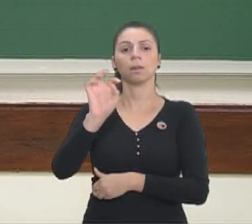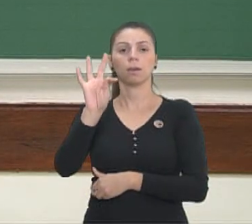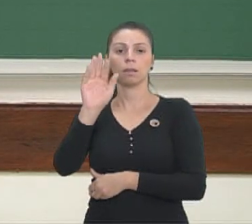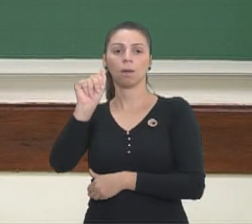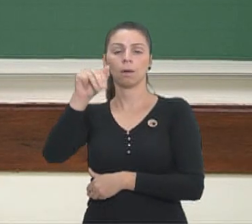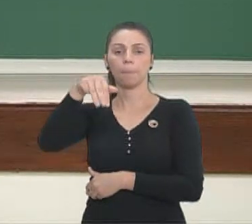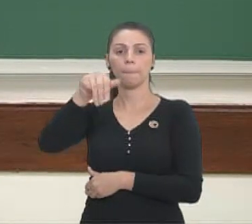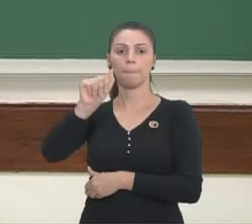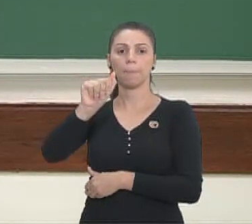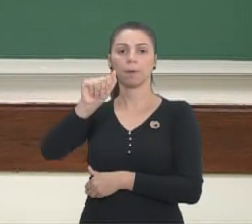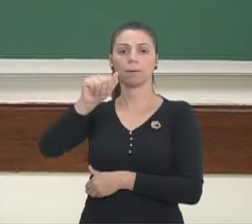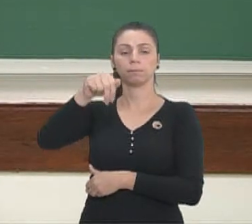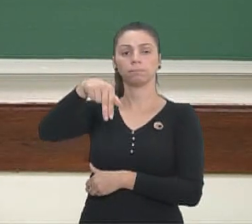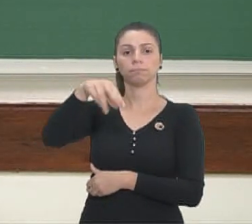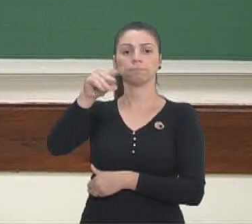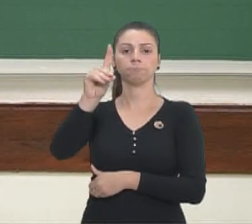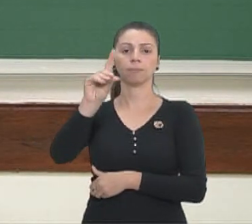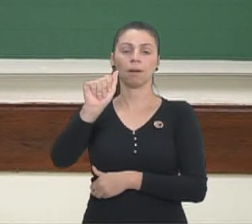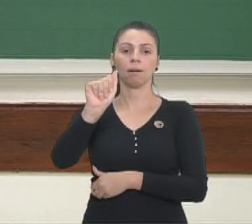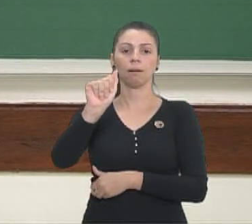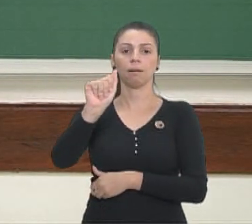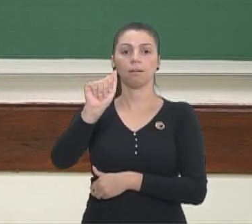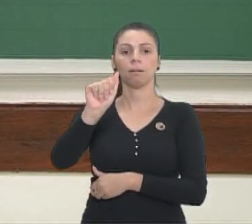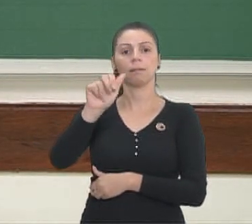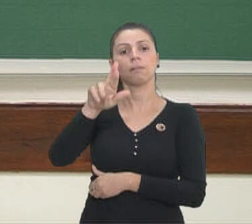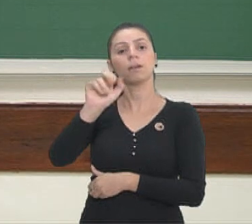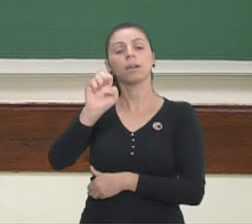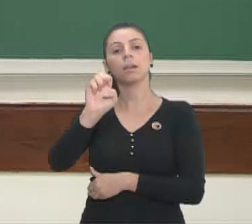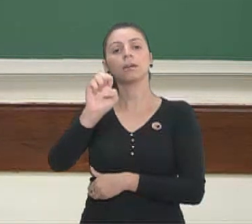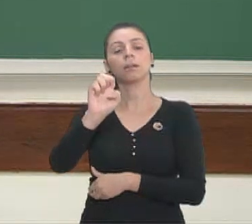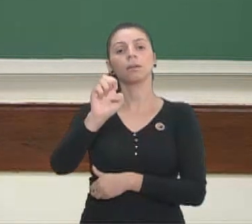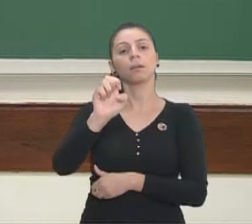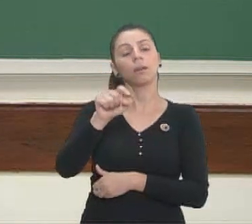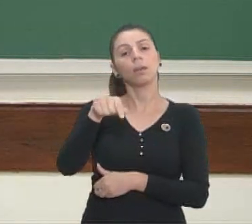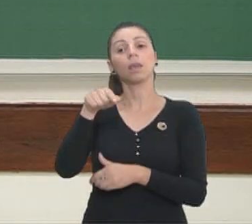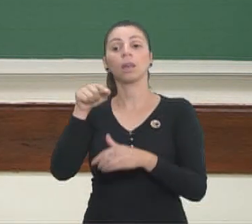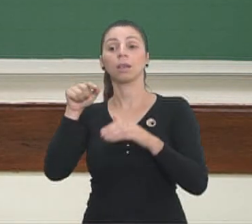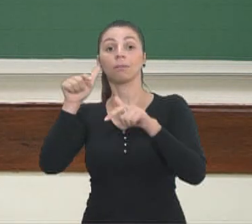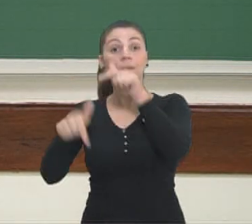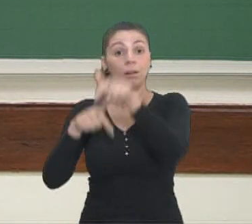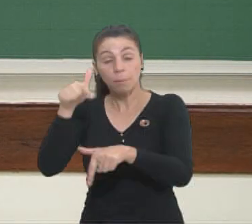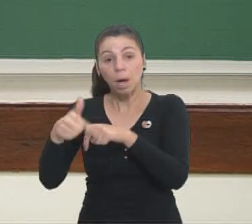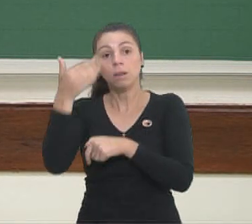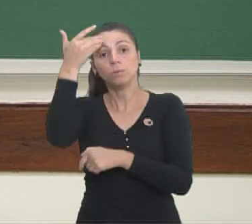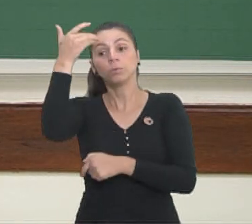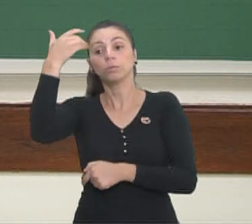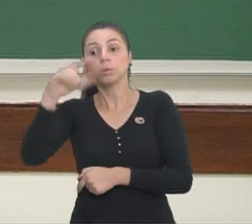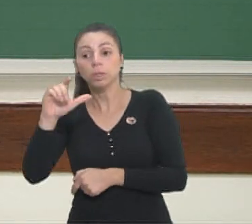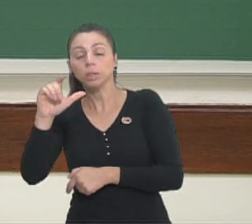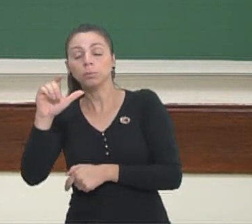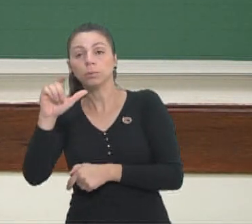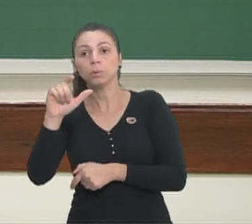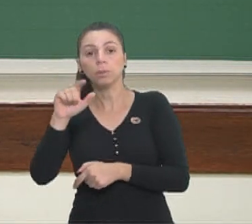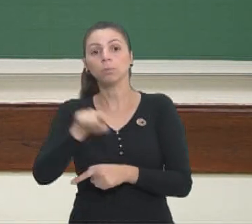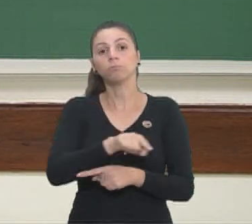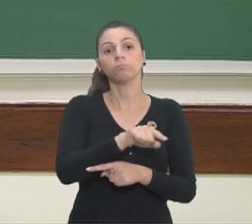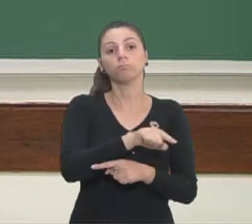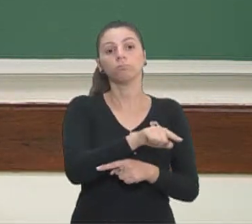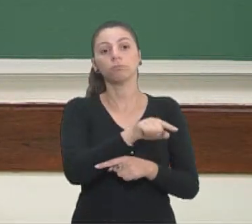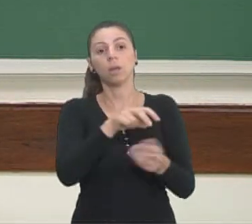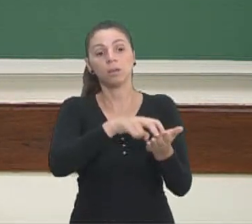para Curitiba. Terminei meu trabalho, eu retorno no final do dia para Almirante Tamandaré. Fiz o movimento